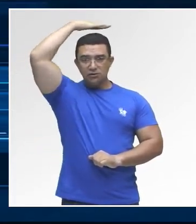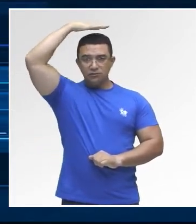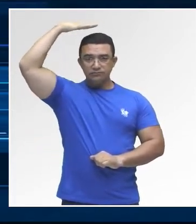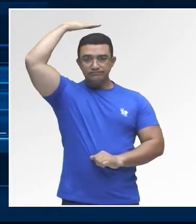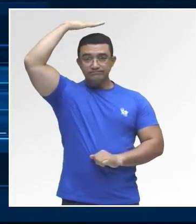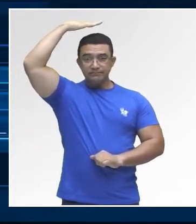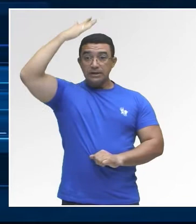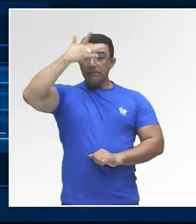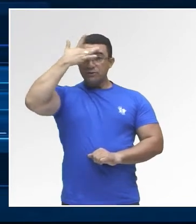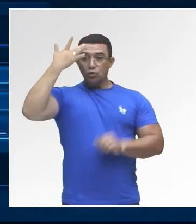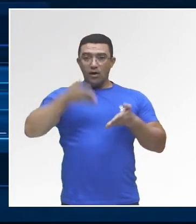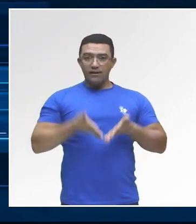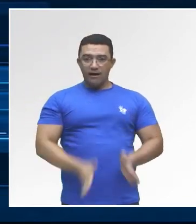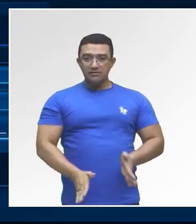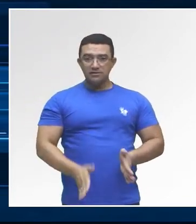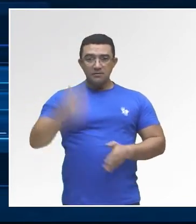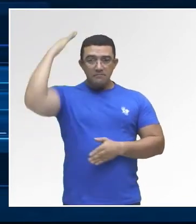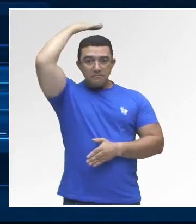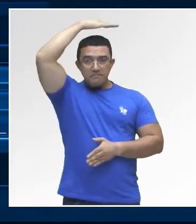Mexican.